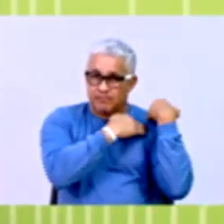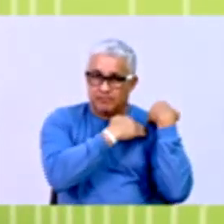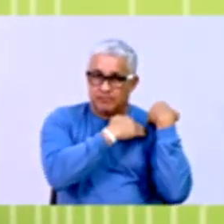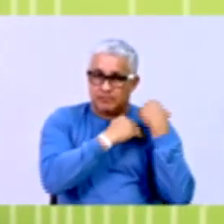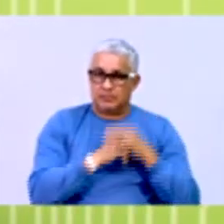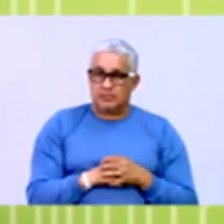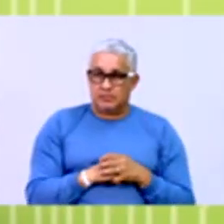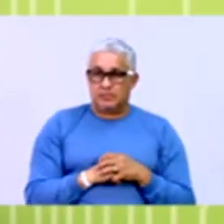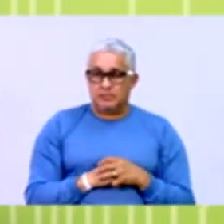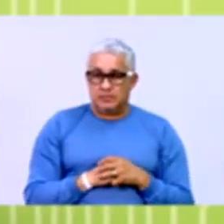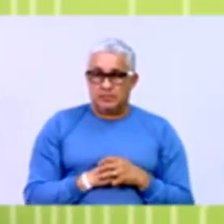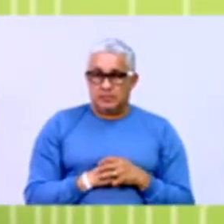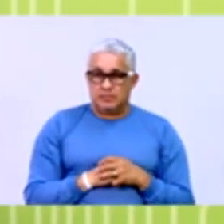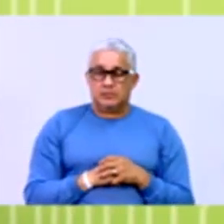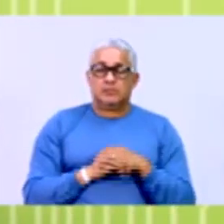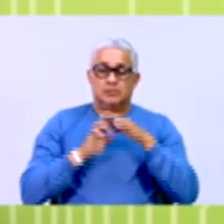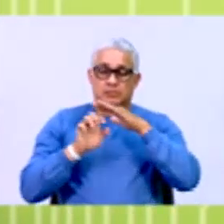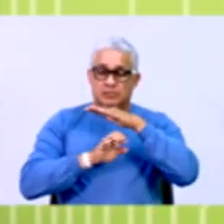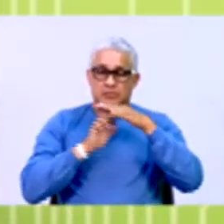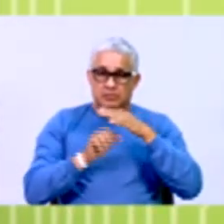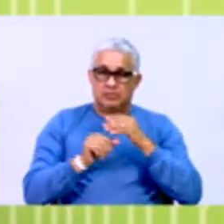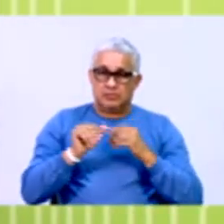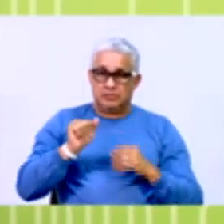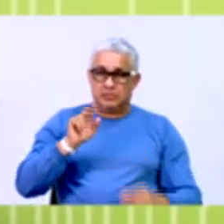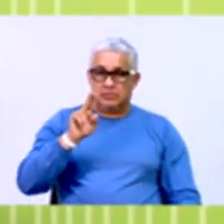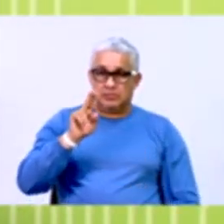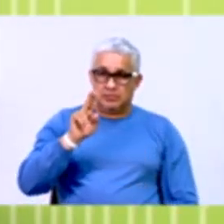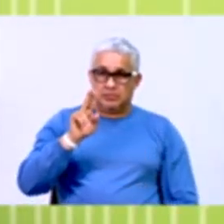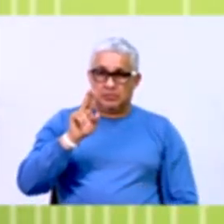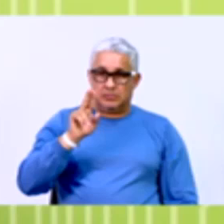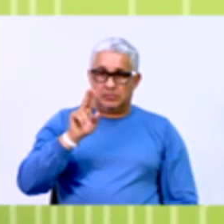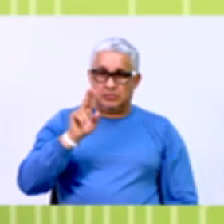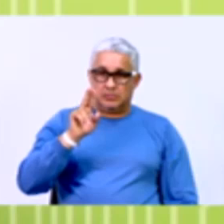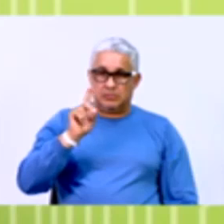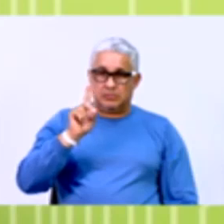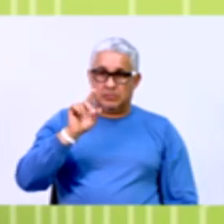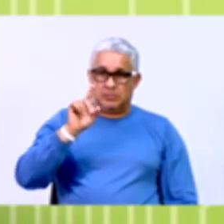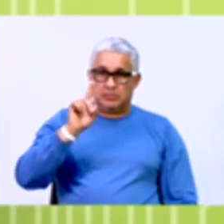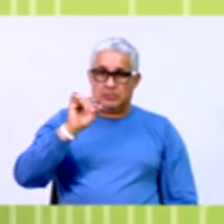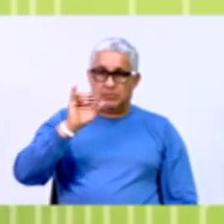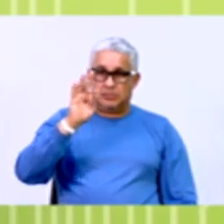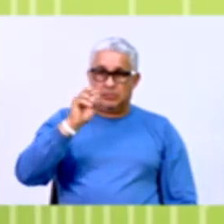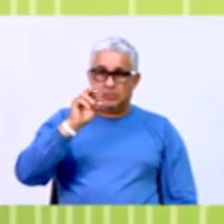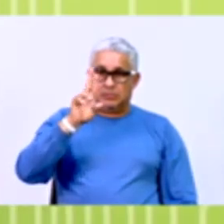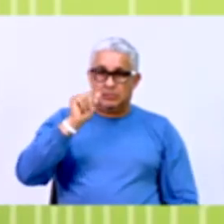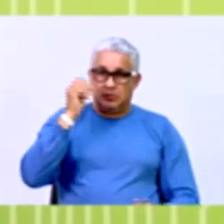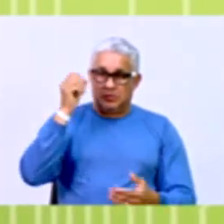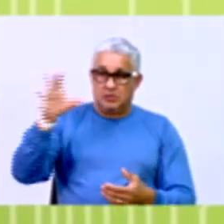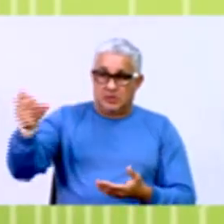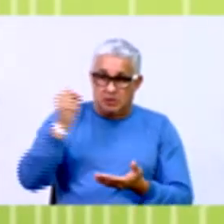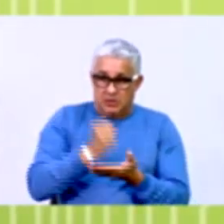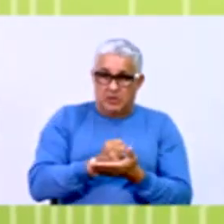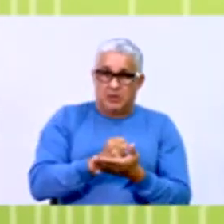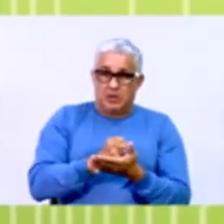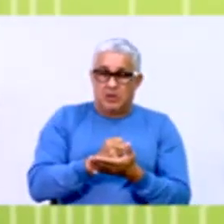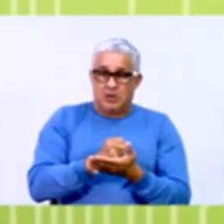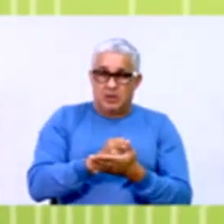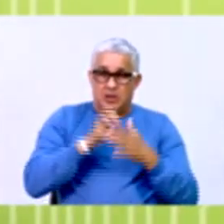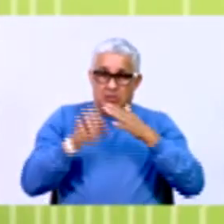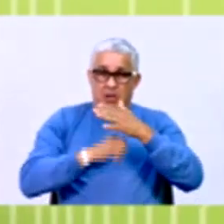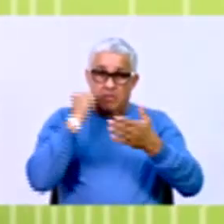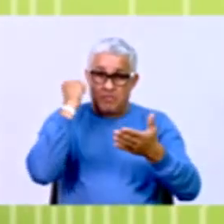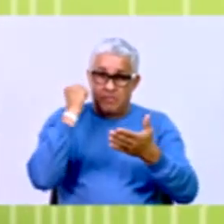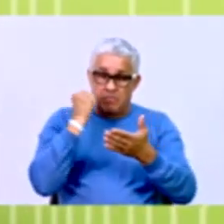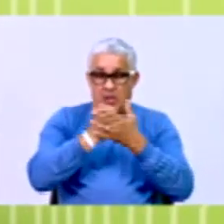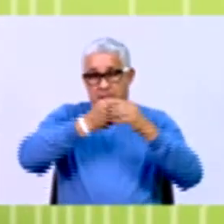responsabilidade. Uma empresa de auditoria, quando ela é contratada, grandes empresas quando contratam serviço de